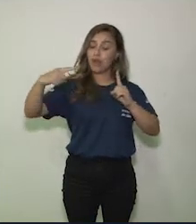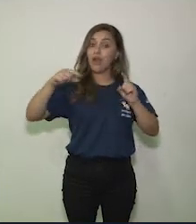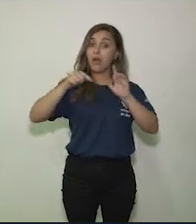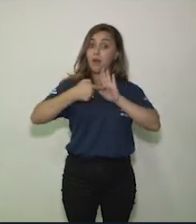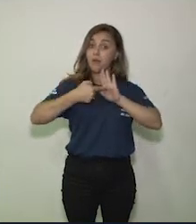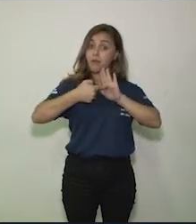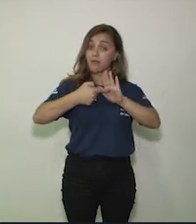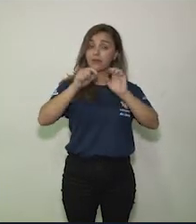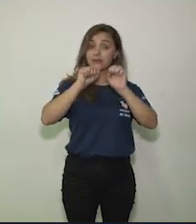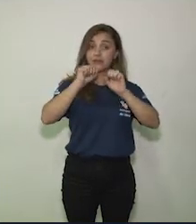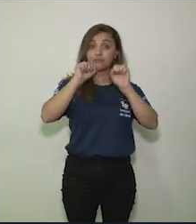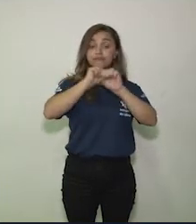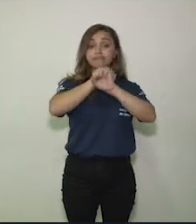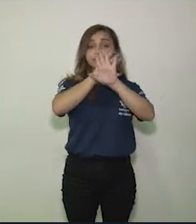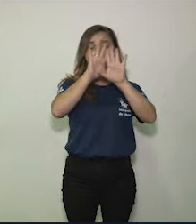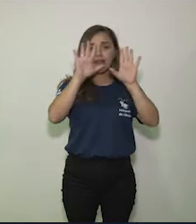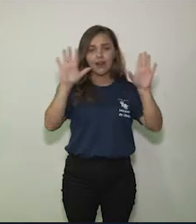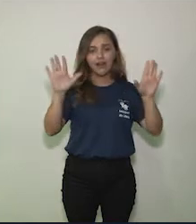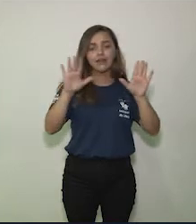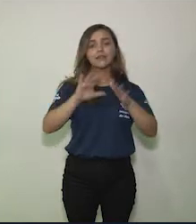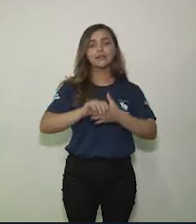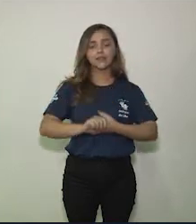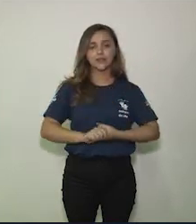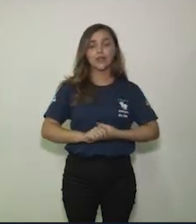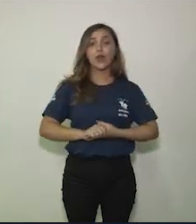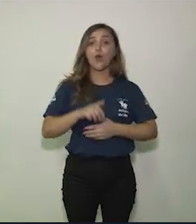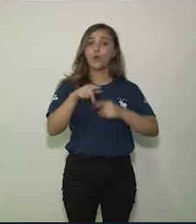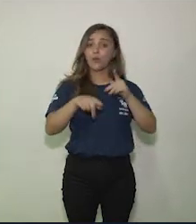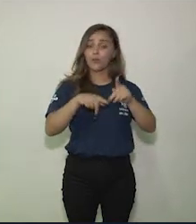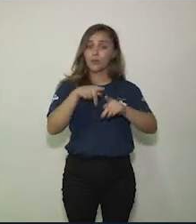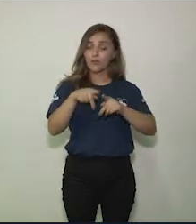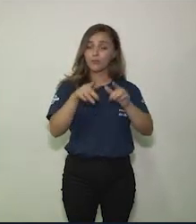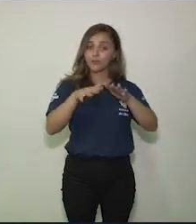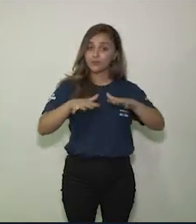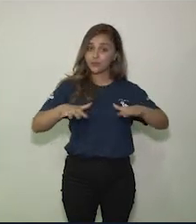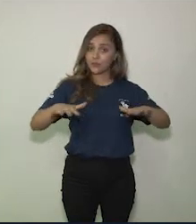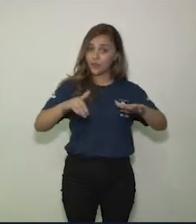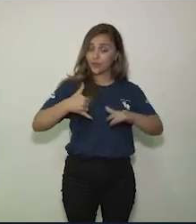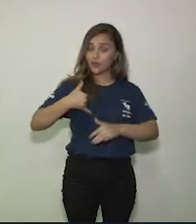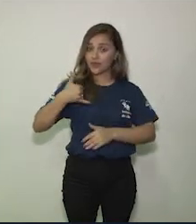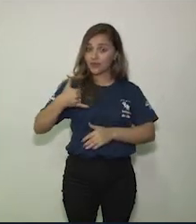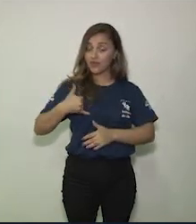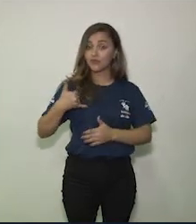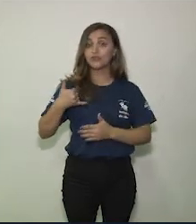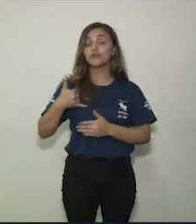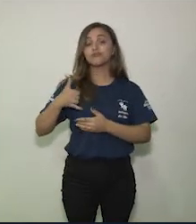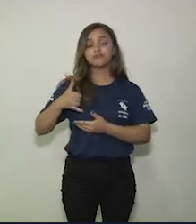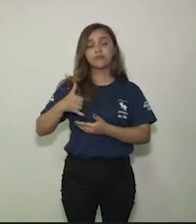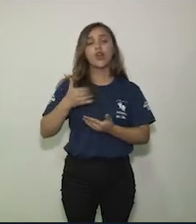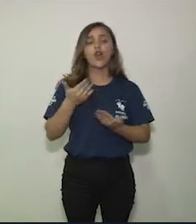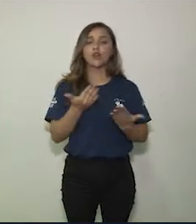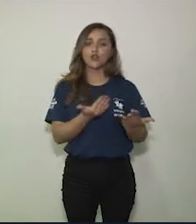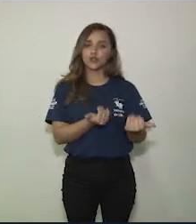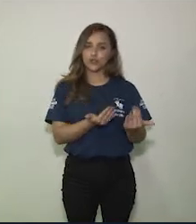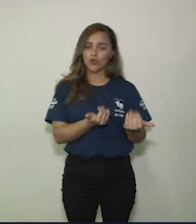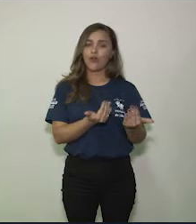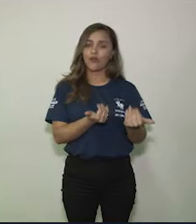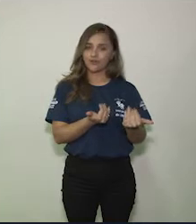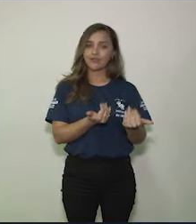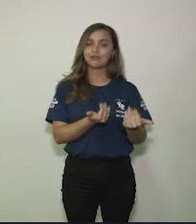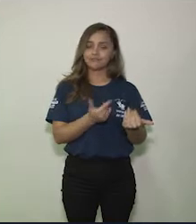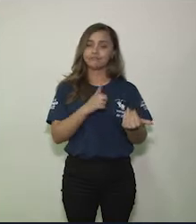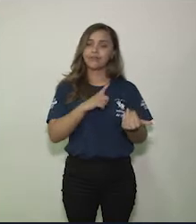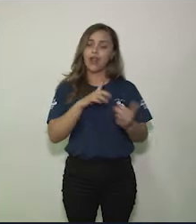fica muito definido que a população da faixa etária jovem, que mais apresentou